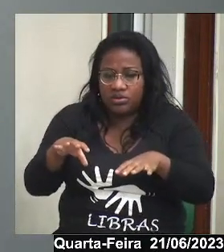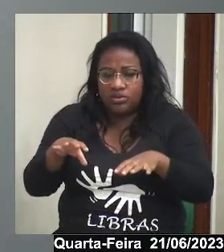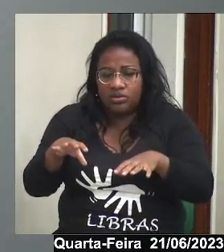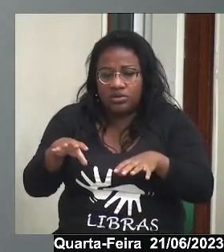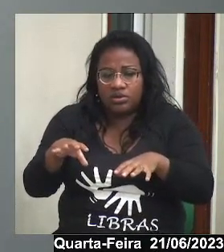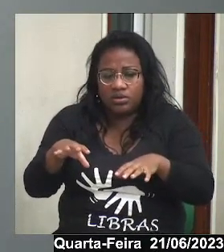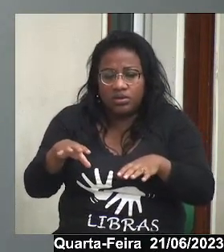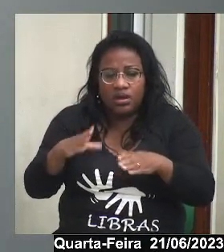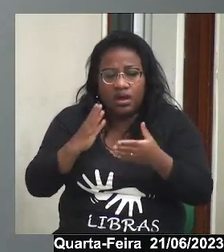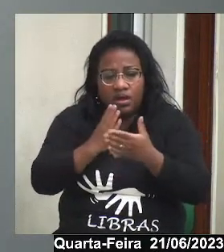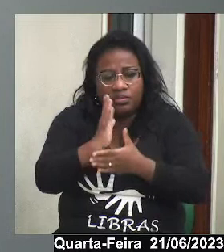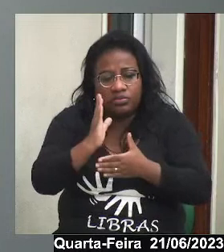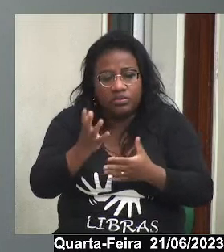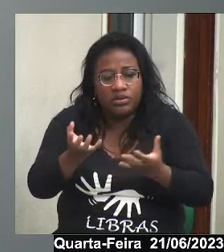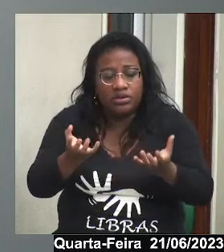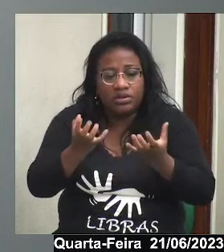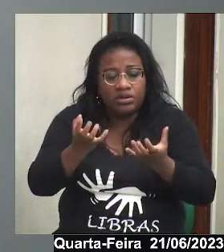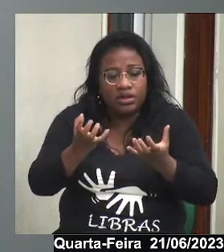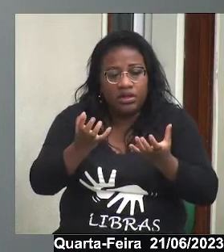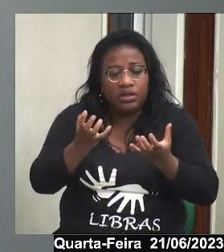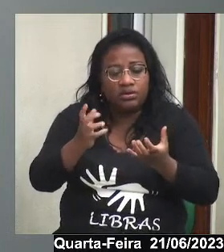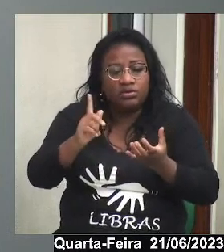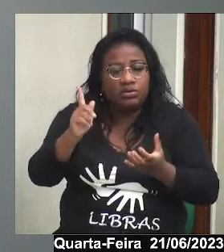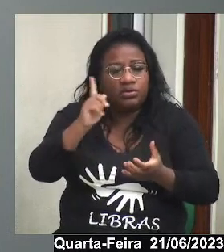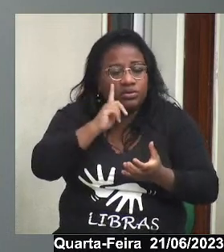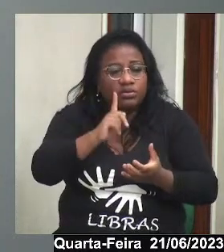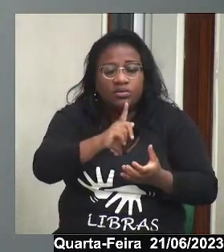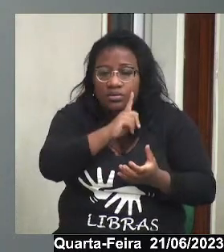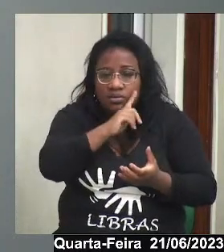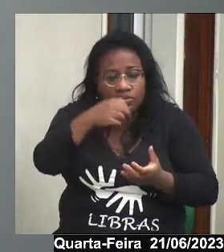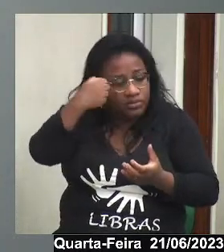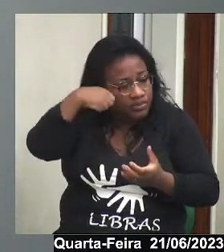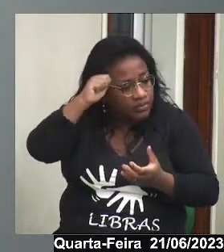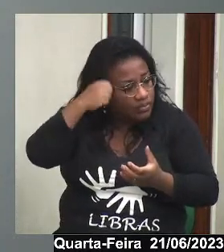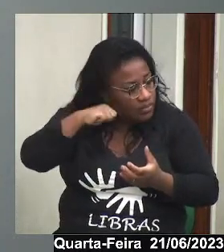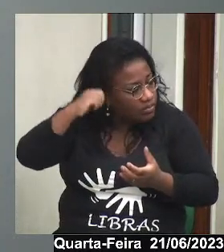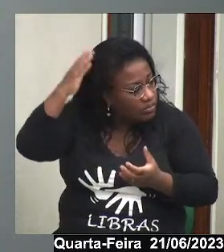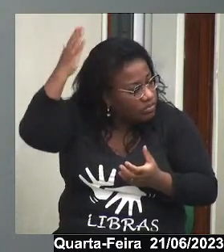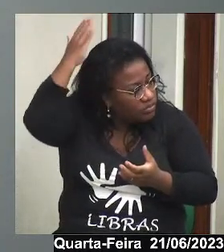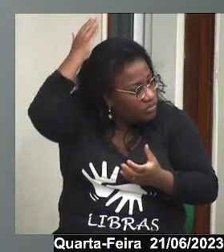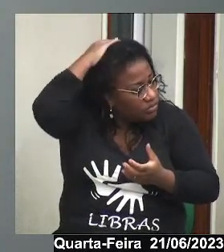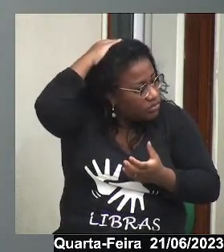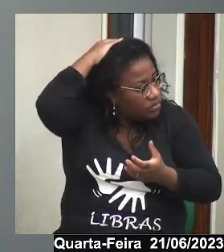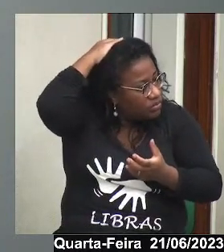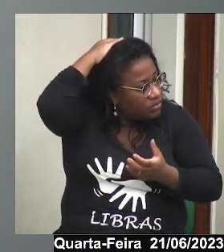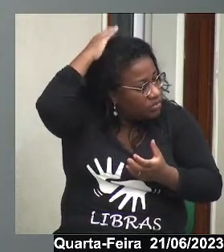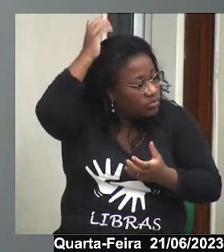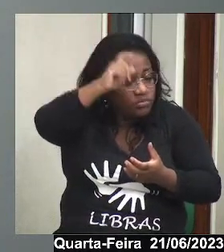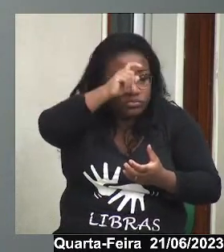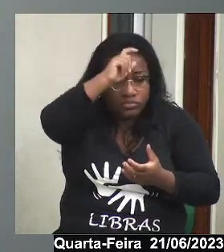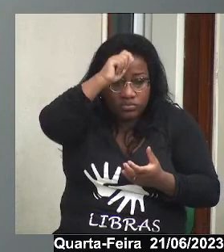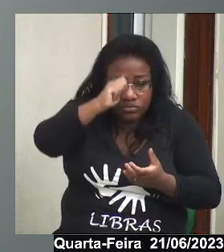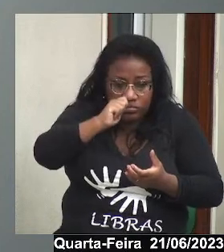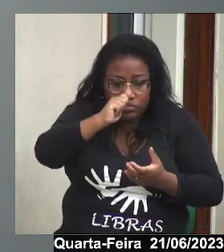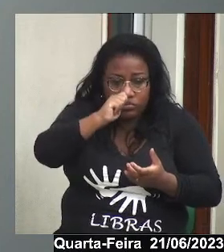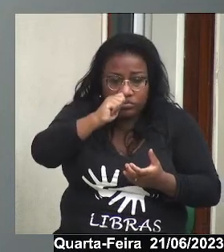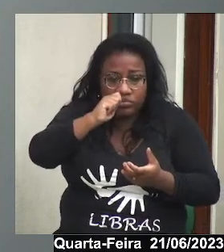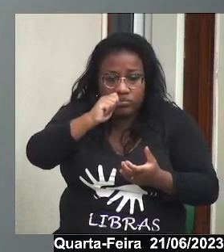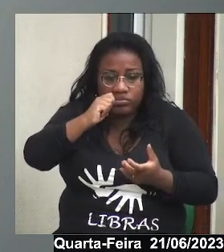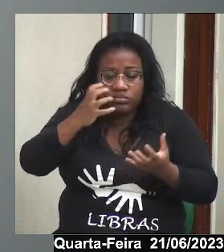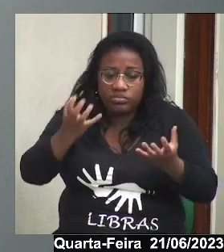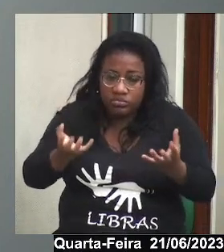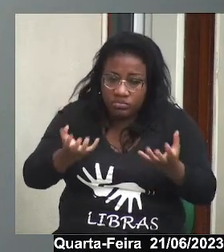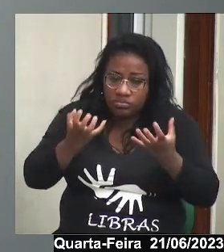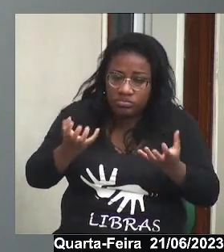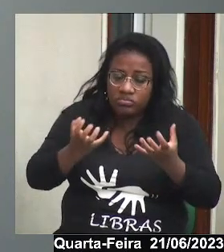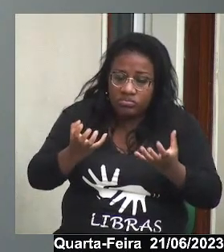iam votar esse projeto. De novo, quero agradecer ao vereador Gideon, a vereadora Aline, o vereador Adalto, o vereador Dedé, que eu